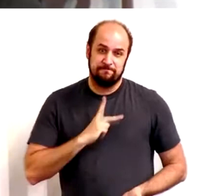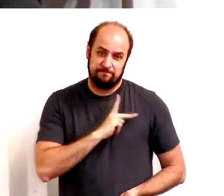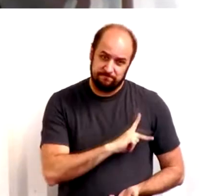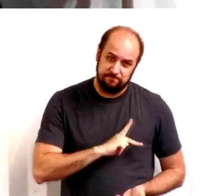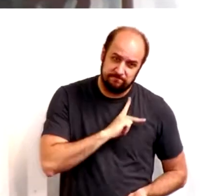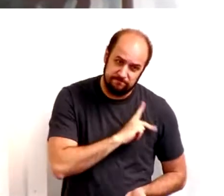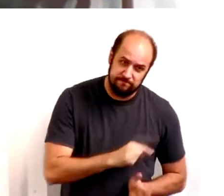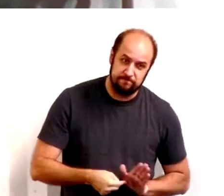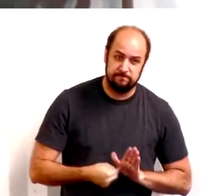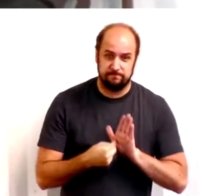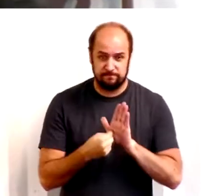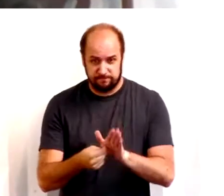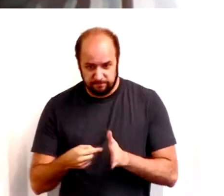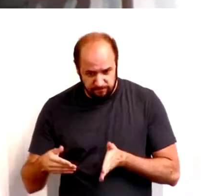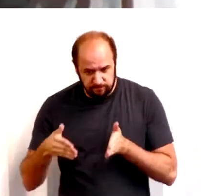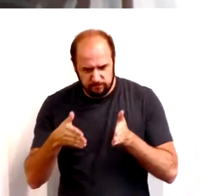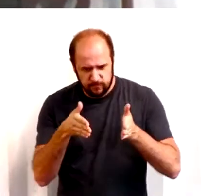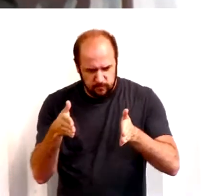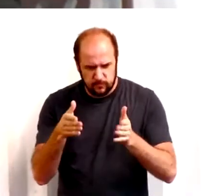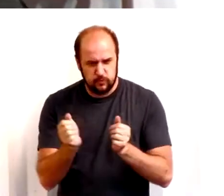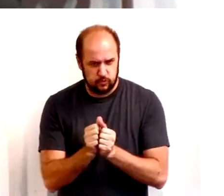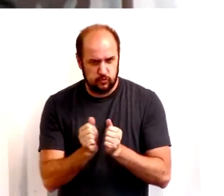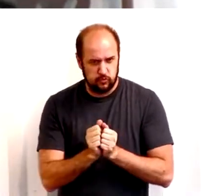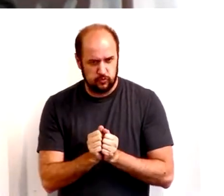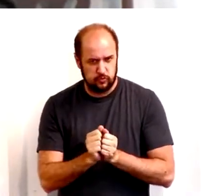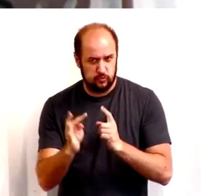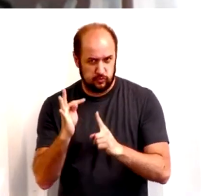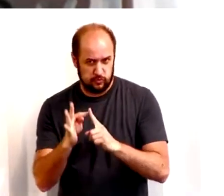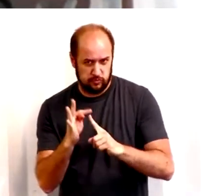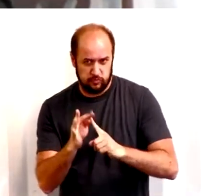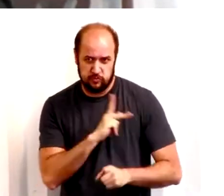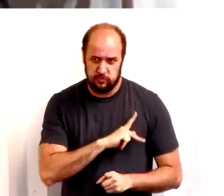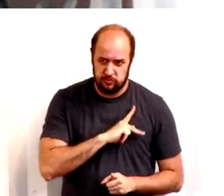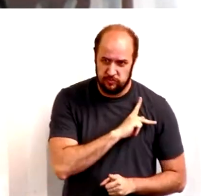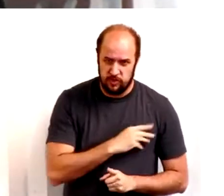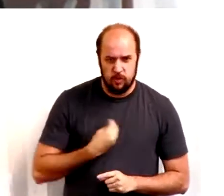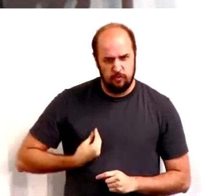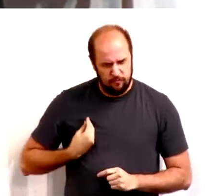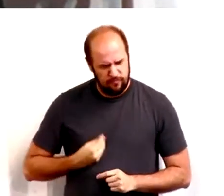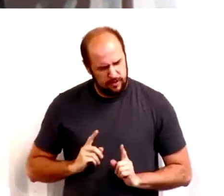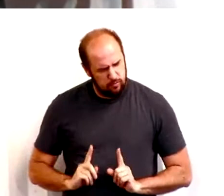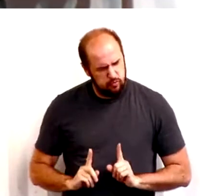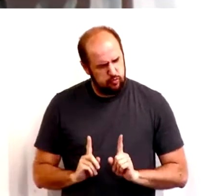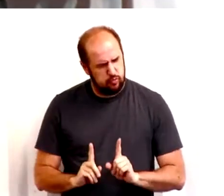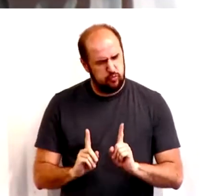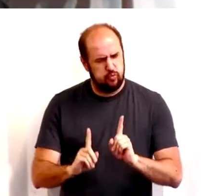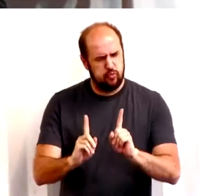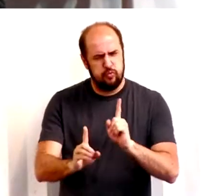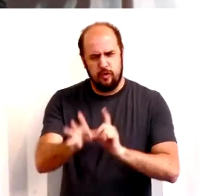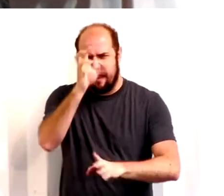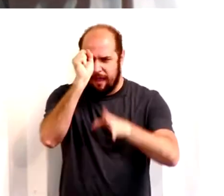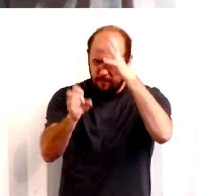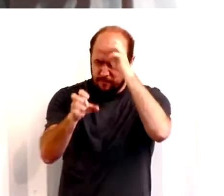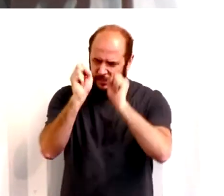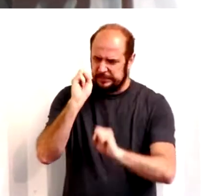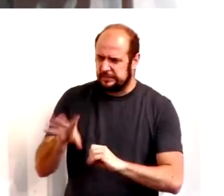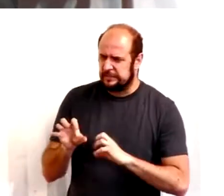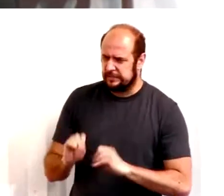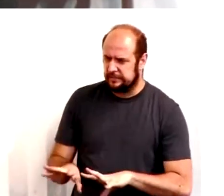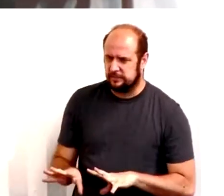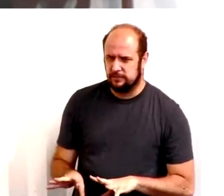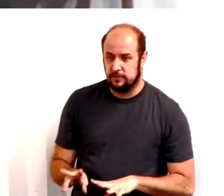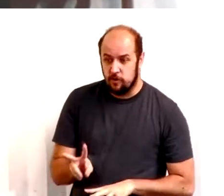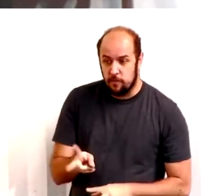mostrou ao caminhar com esse jovem que de fato ele tinha em seu coração não só o